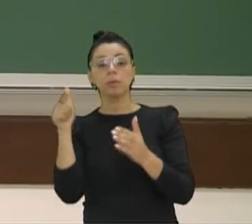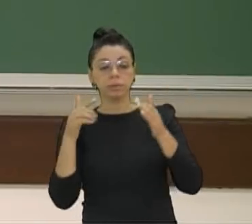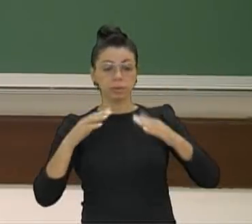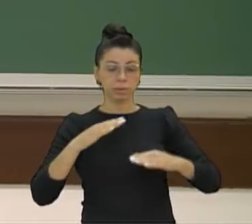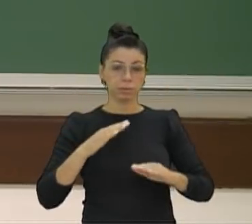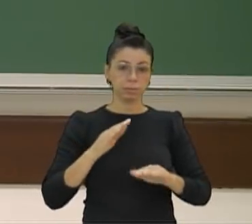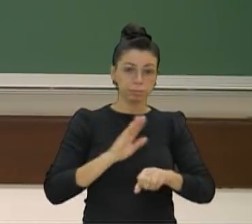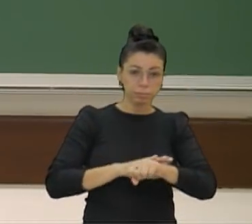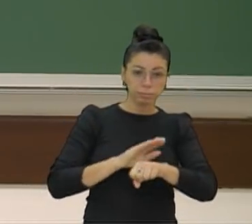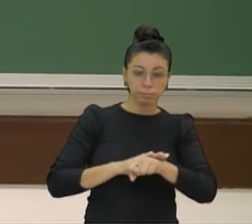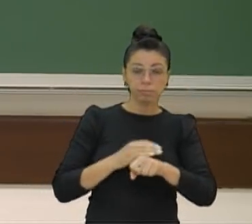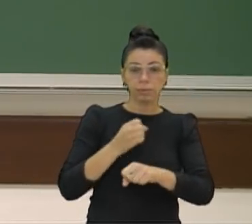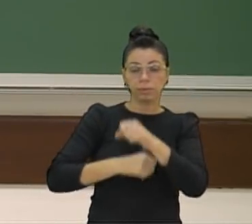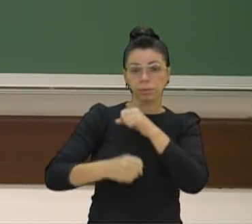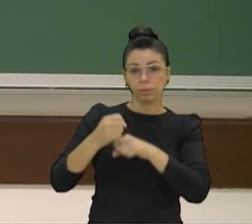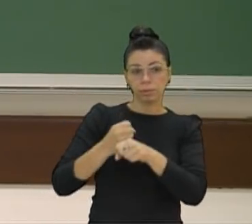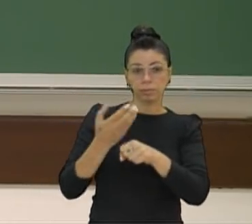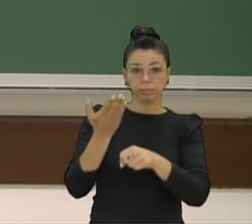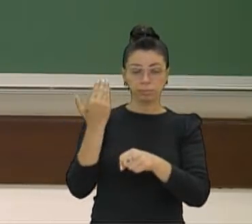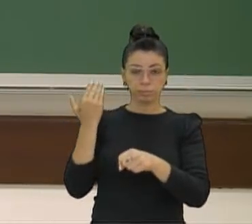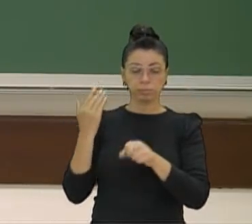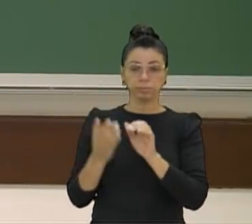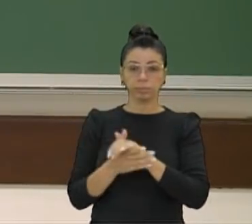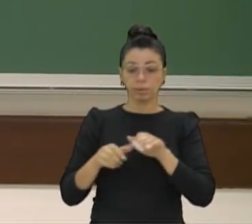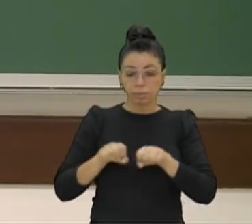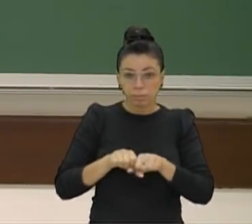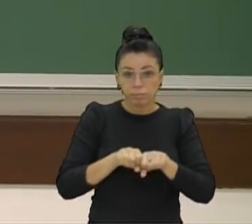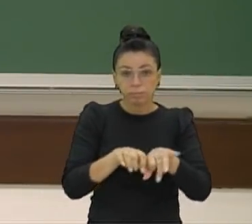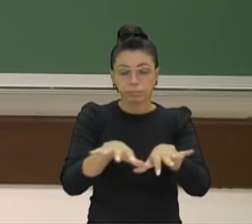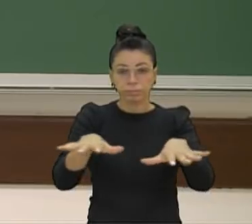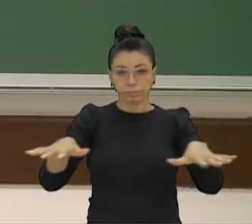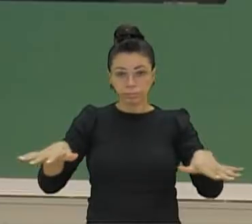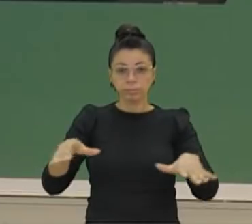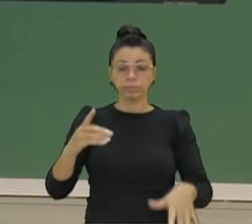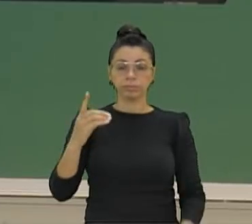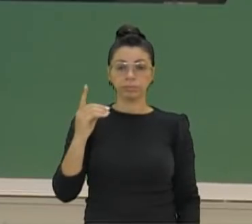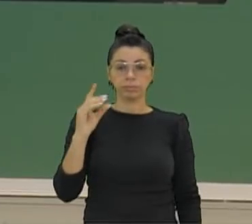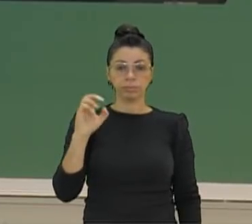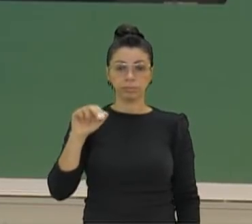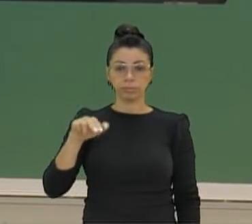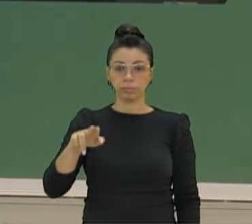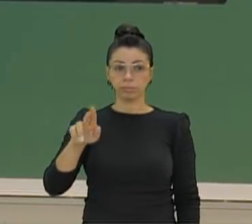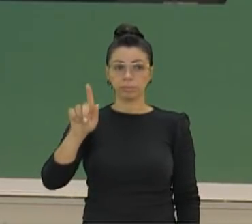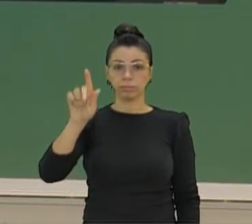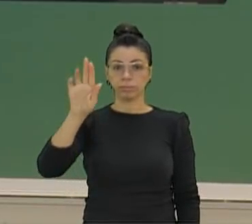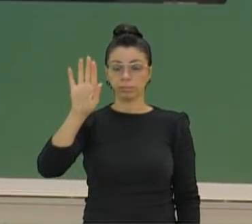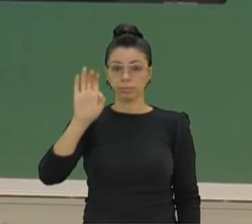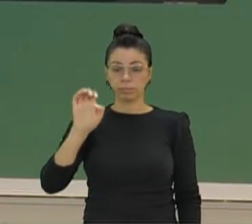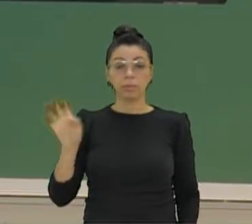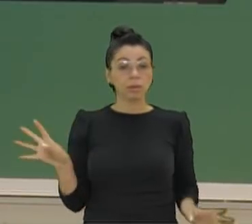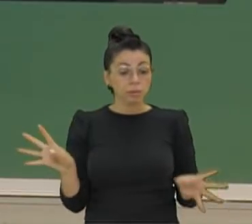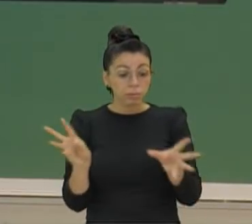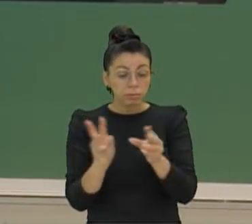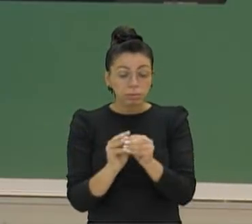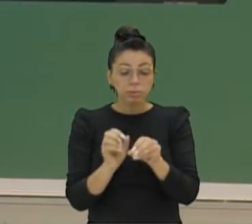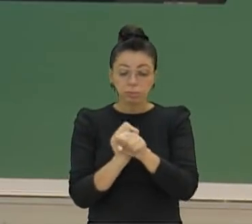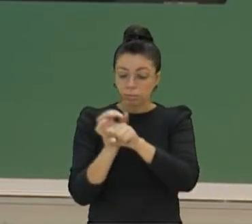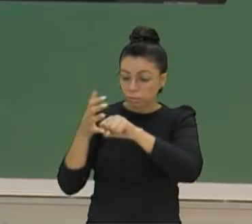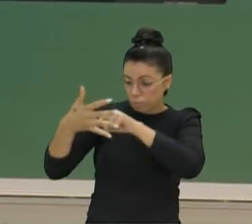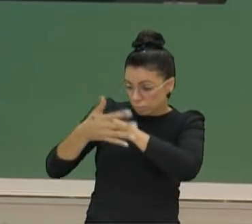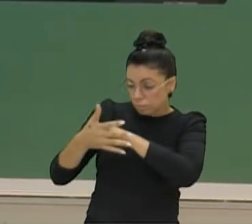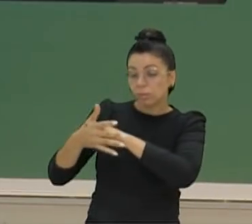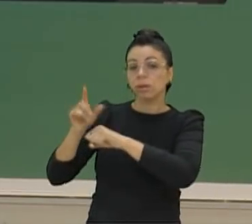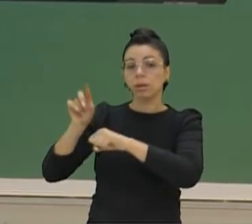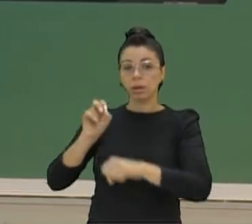outros anos anteriores, certo? Então seria uma epidemia de dengue. E aí o fechamento. Então o coronavírus é uma